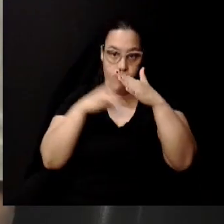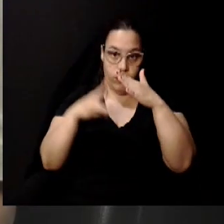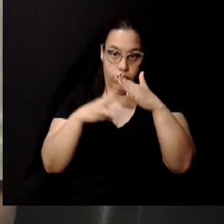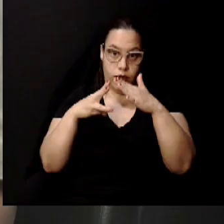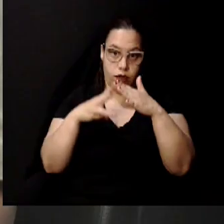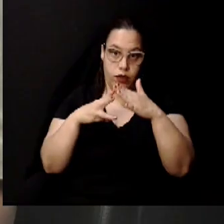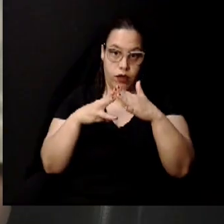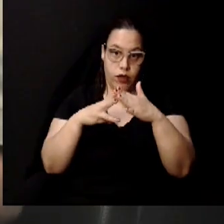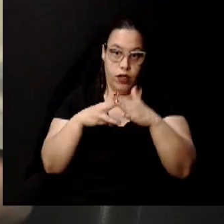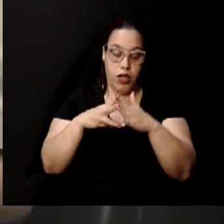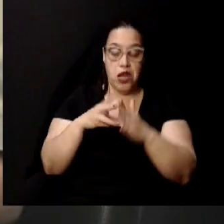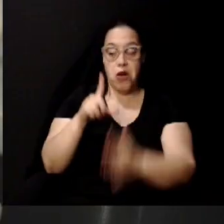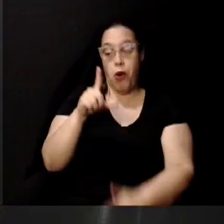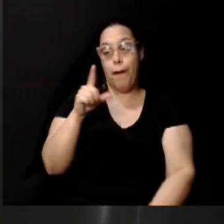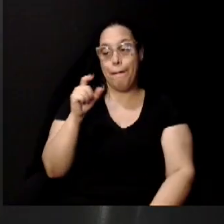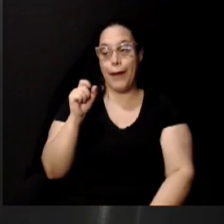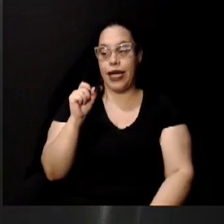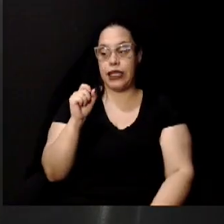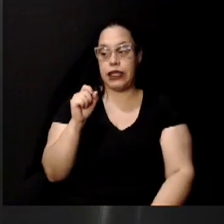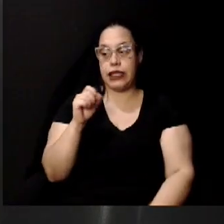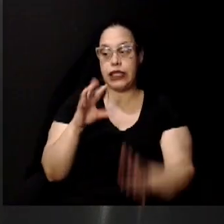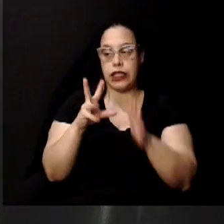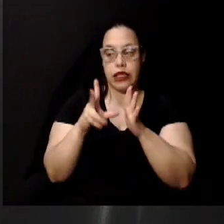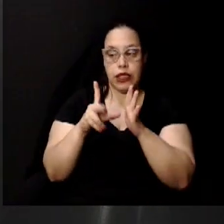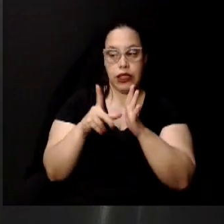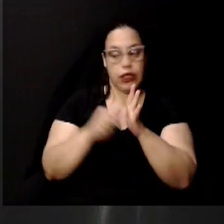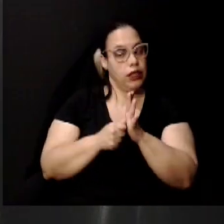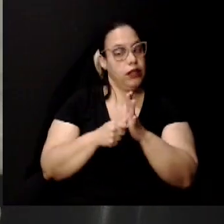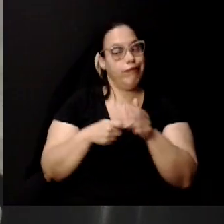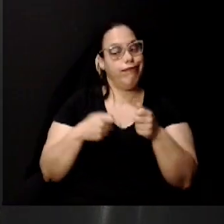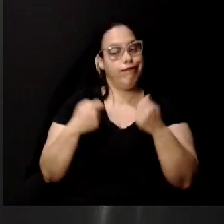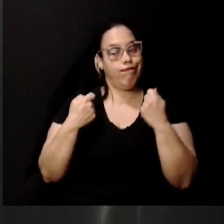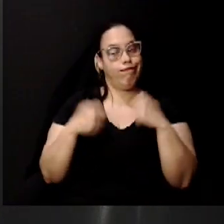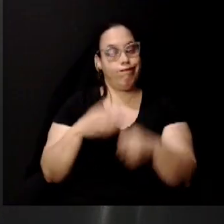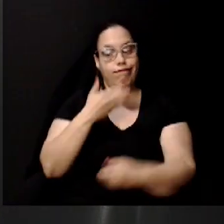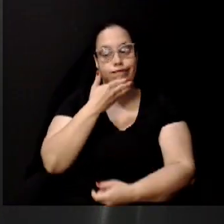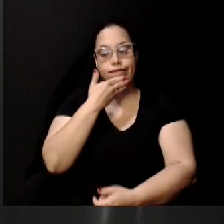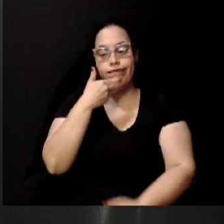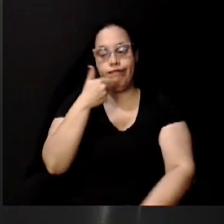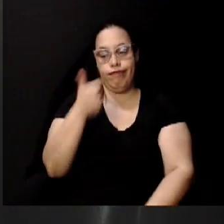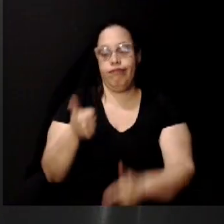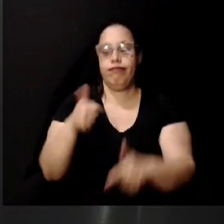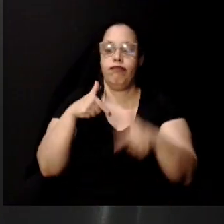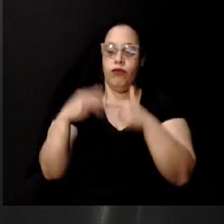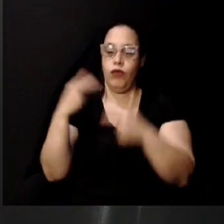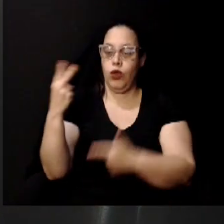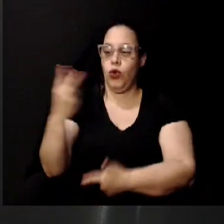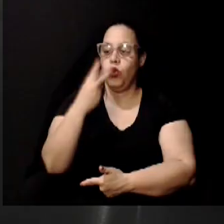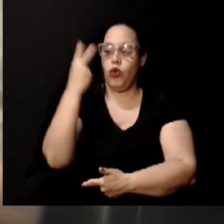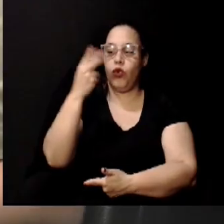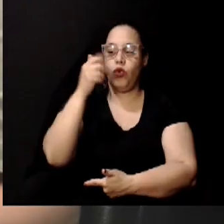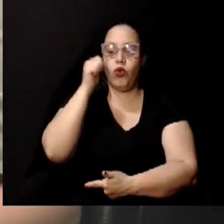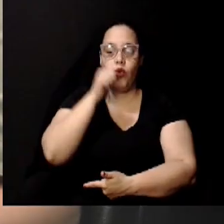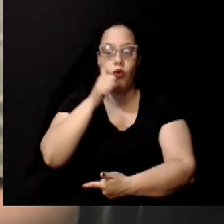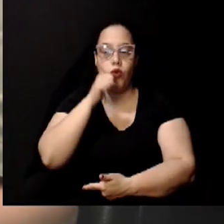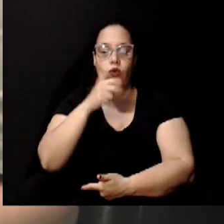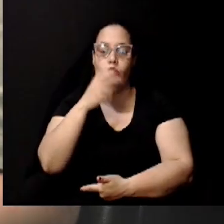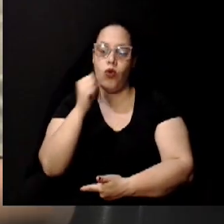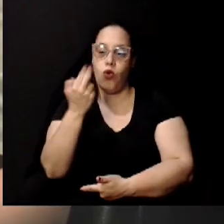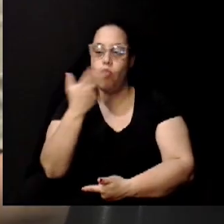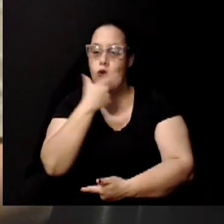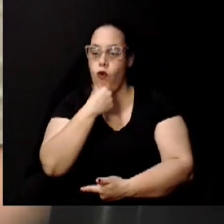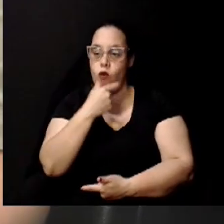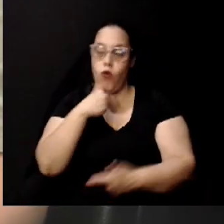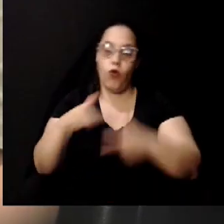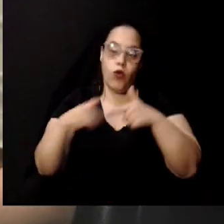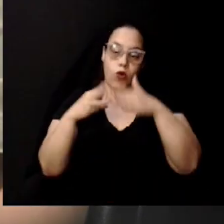corrupção. Então, eu acho que a gente precisa melhorar as condições de trabalho, valorizar o trabalhador que está terceirizado, mas, ao mesmo tempo, nós precisamos ter